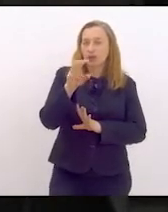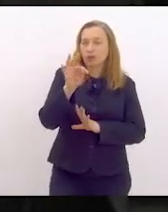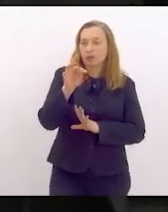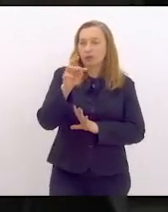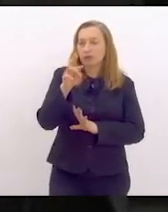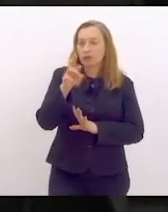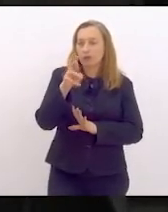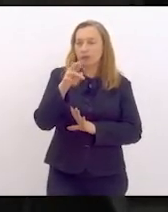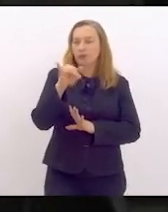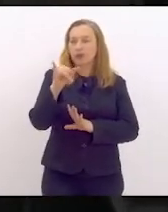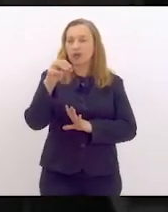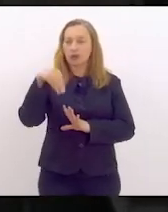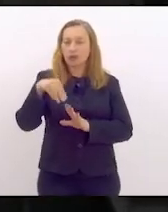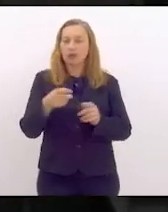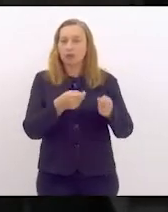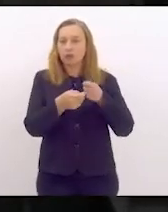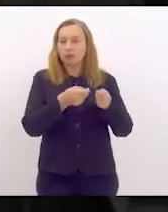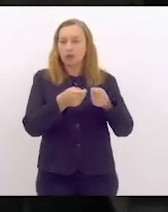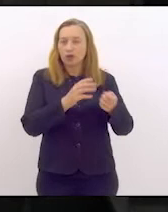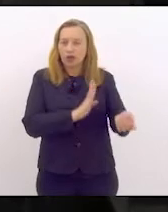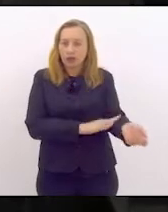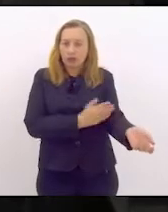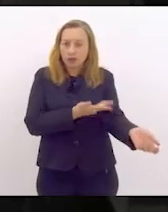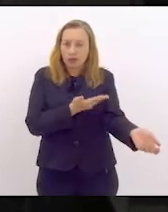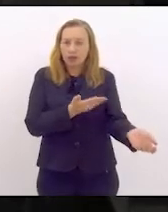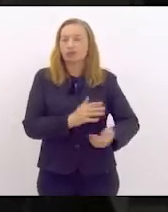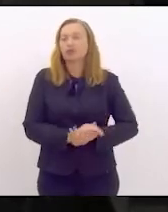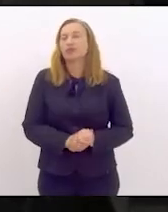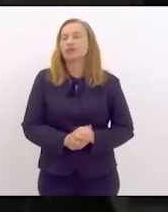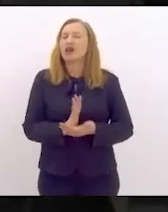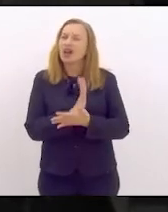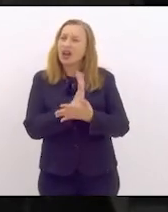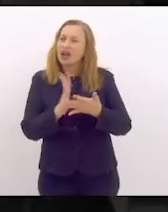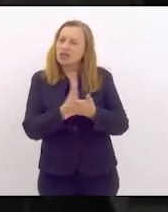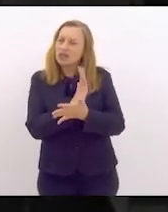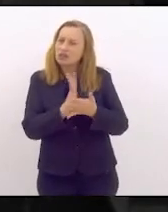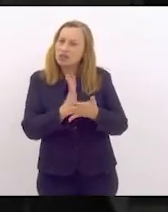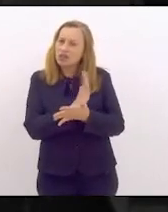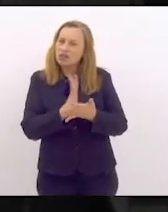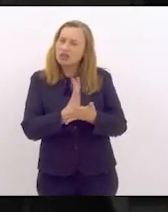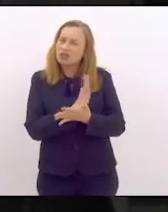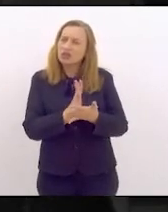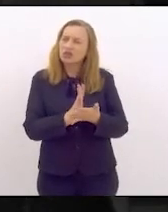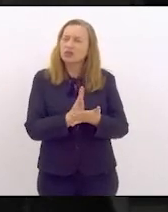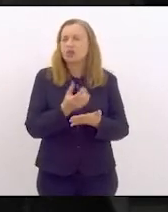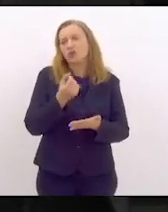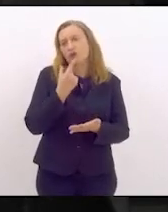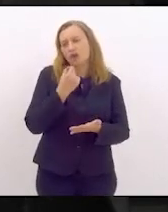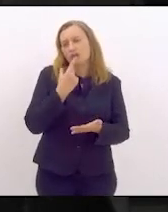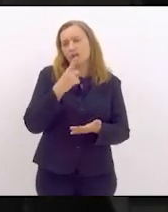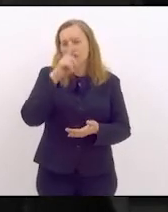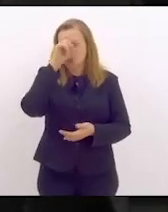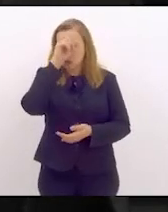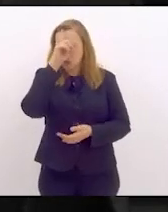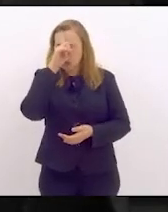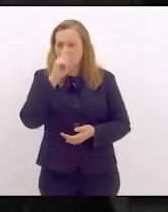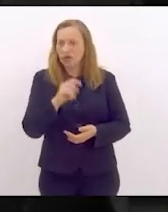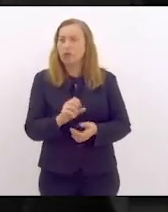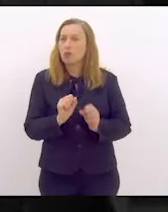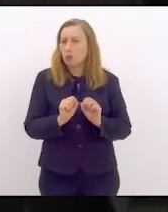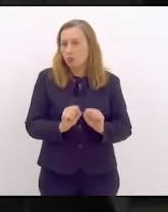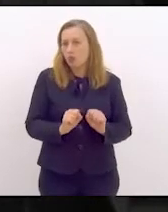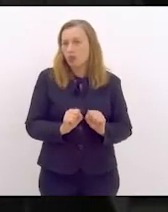a pressão, muitas vezes o medicamento de hospitalar